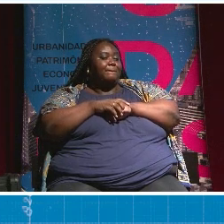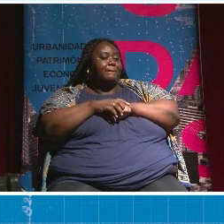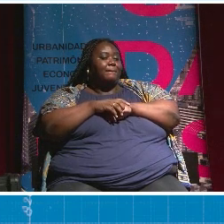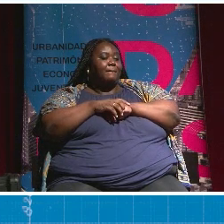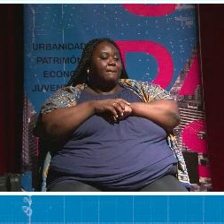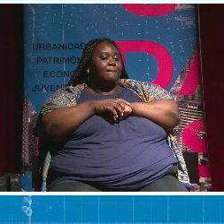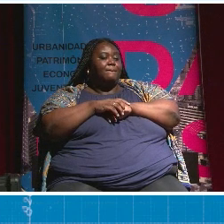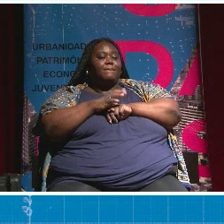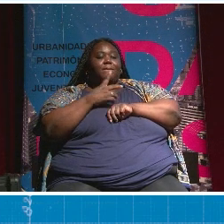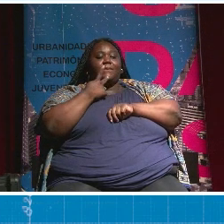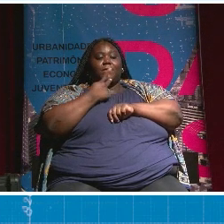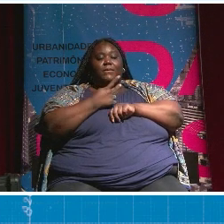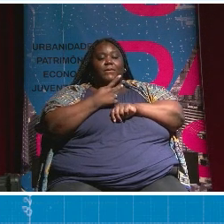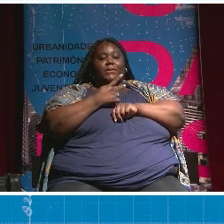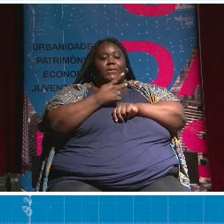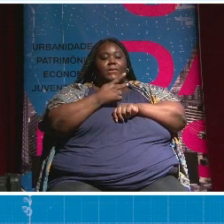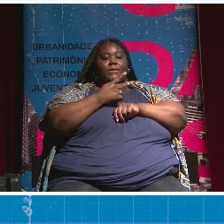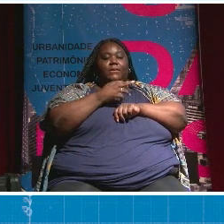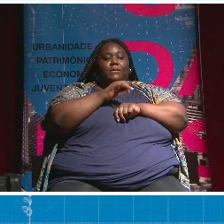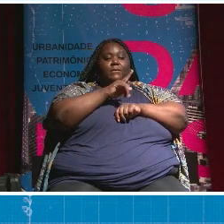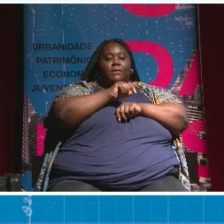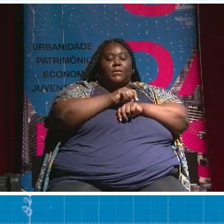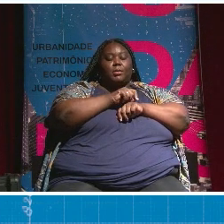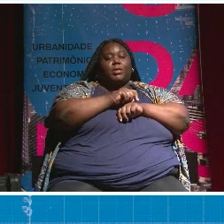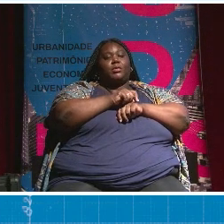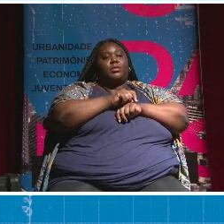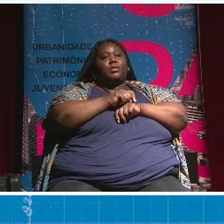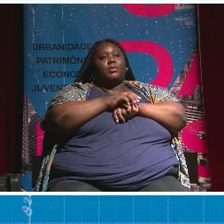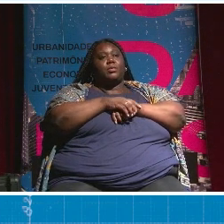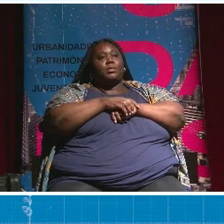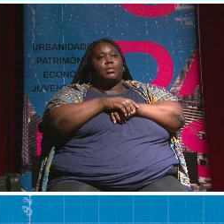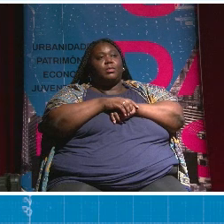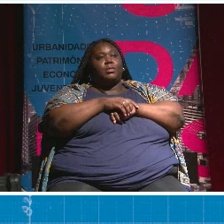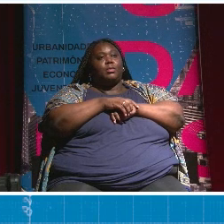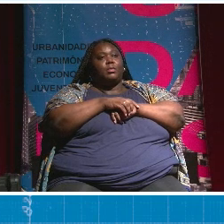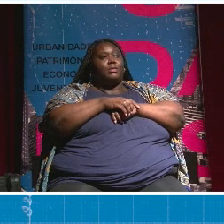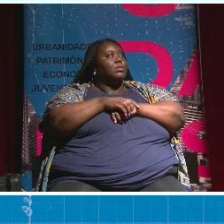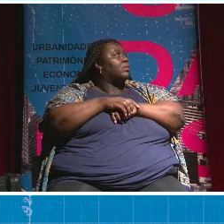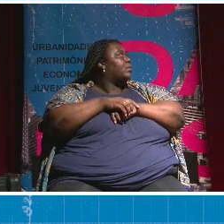conosco, com a fala do professor Pinto Ribeiro de Portugal,